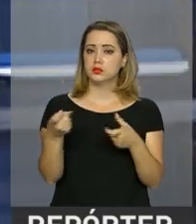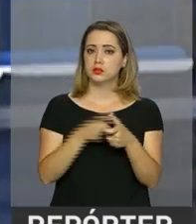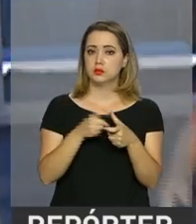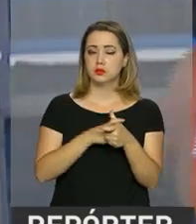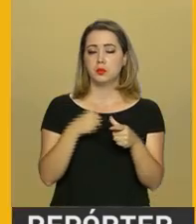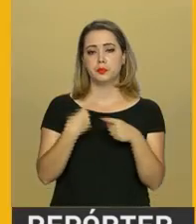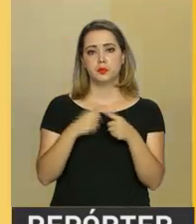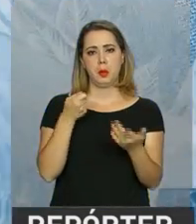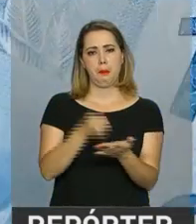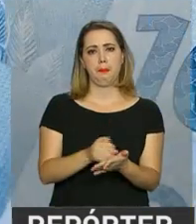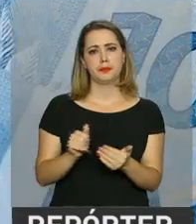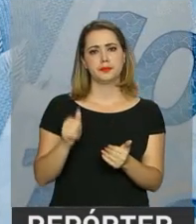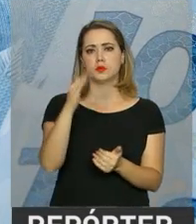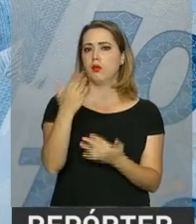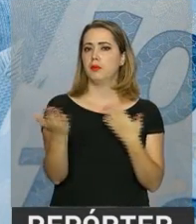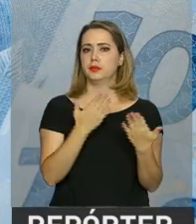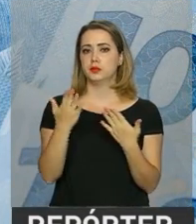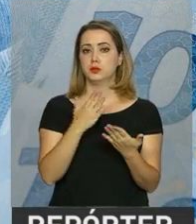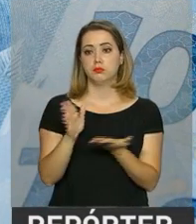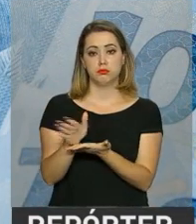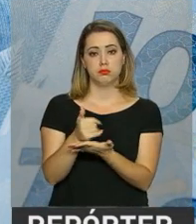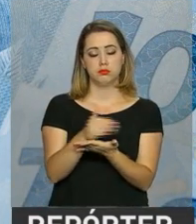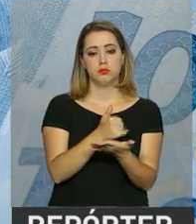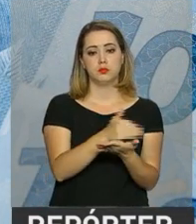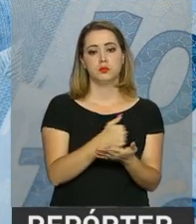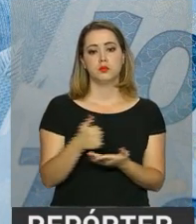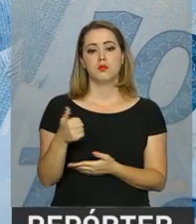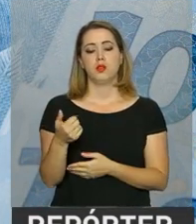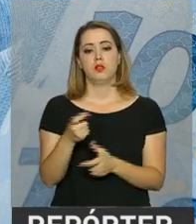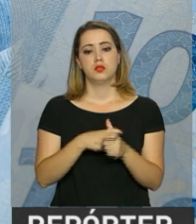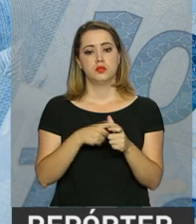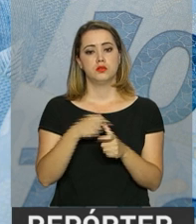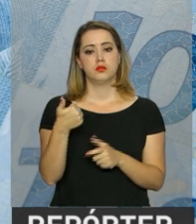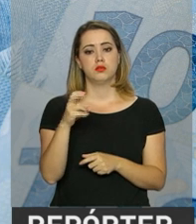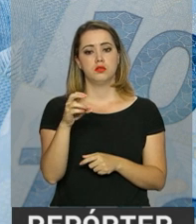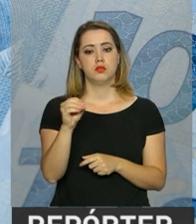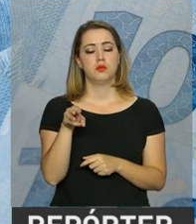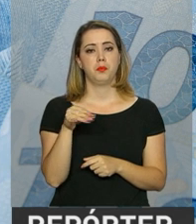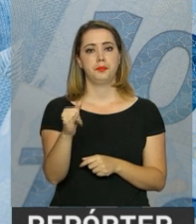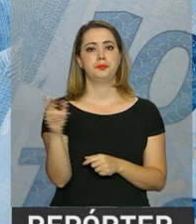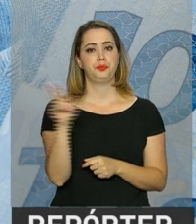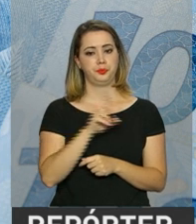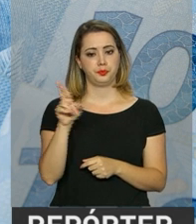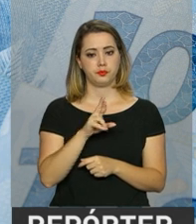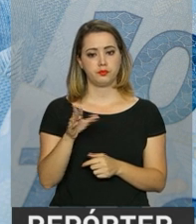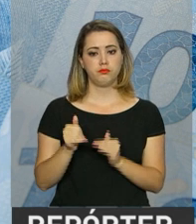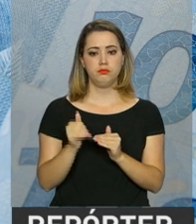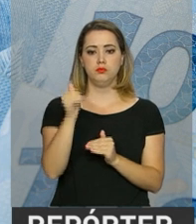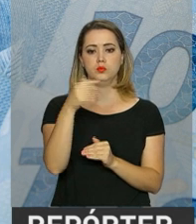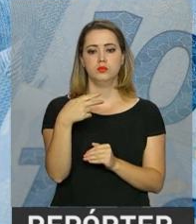em contribuições este déficit foi de quase 150 bilhões de reais no ano passado um aumento de